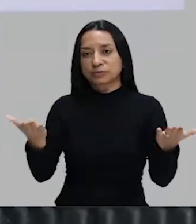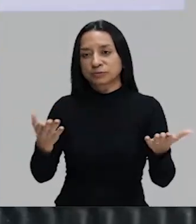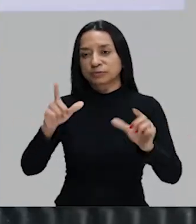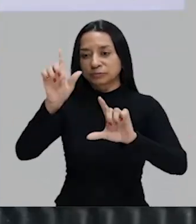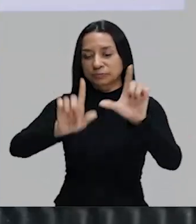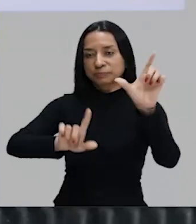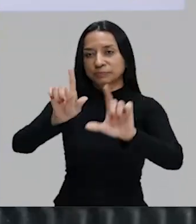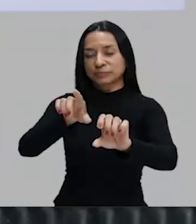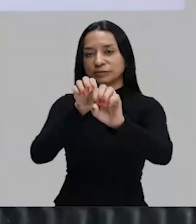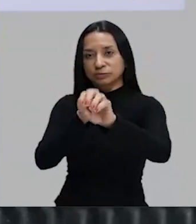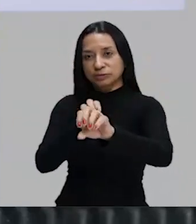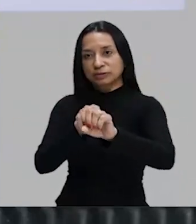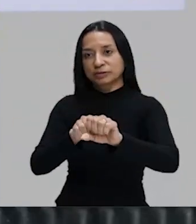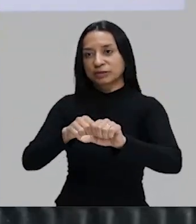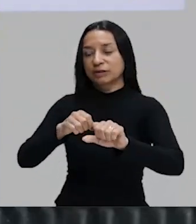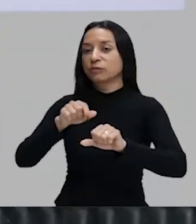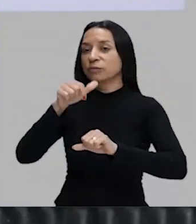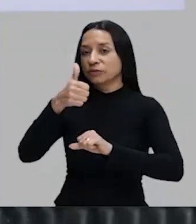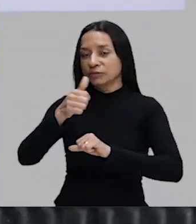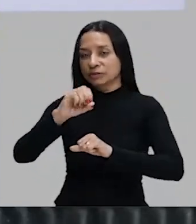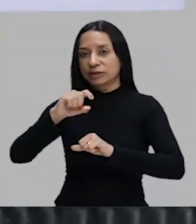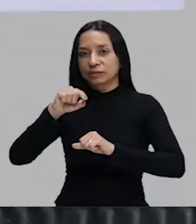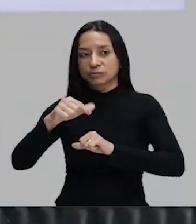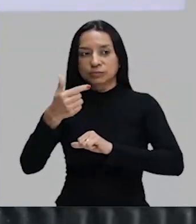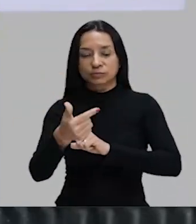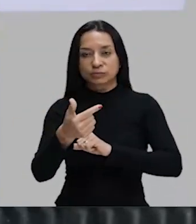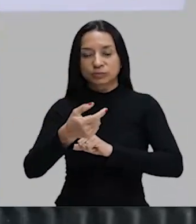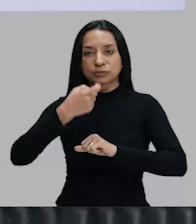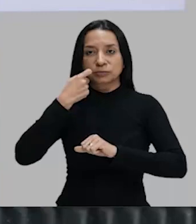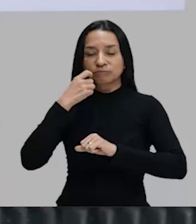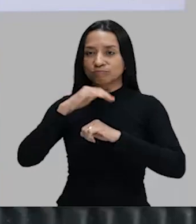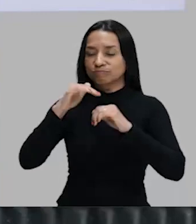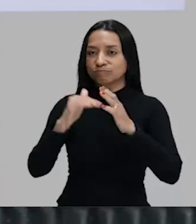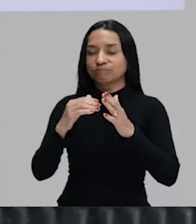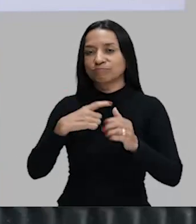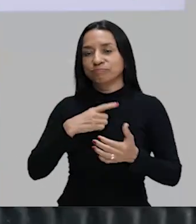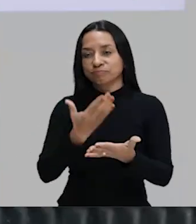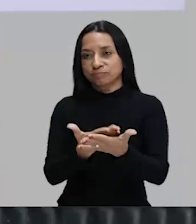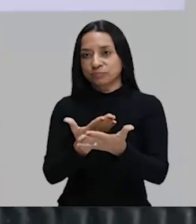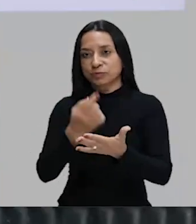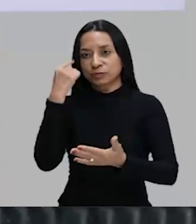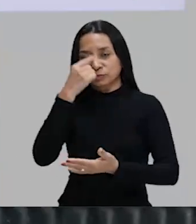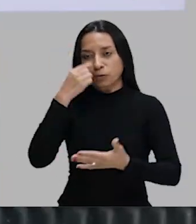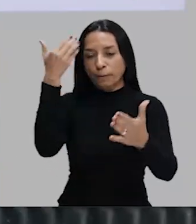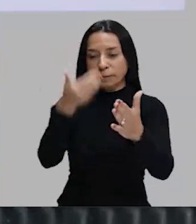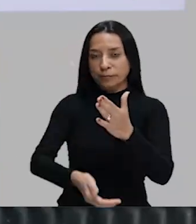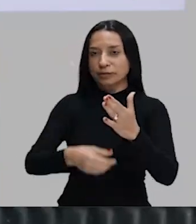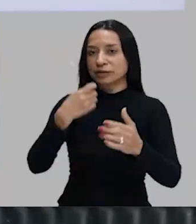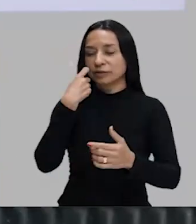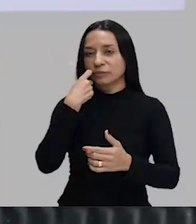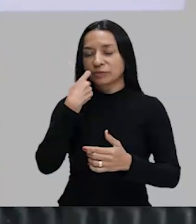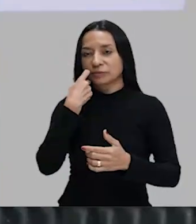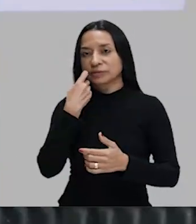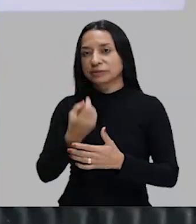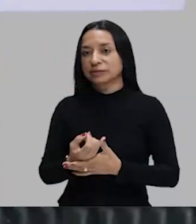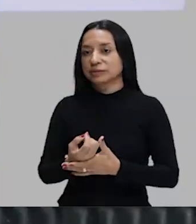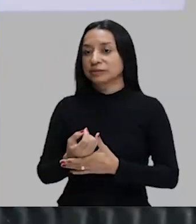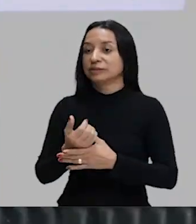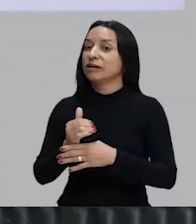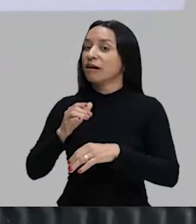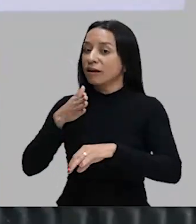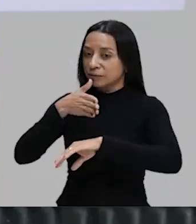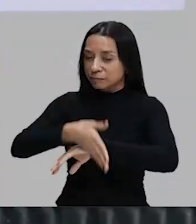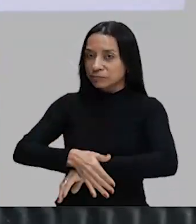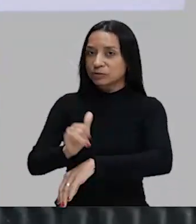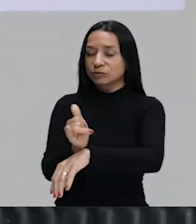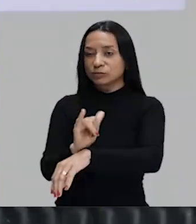TV Educação, canal 10.2. Toda sexta-feira tem aula de espanhol para vocês. Perdeu a aula de sexta? Corre lá no YouTube. Tá lá